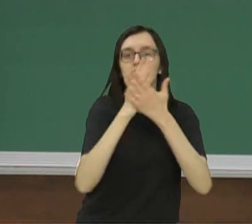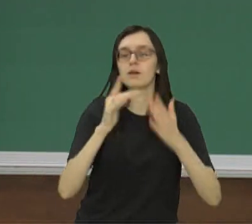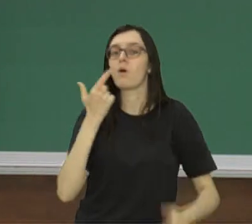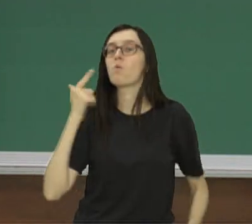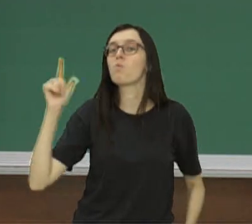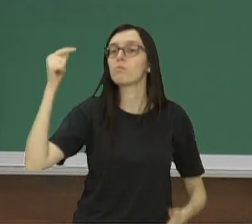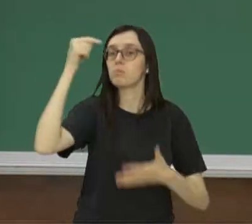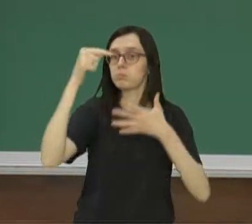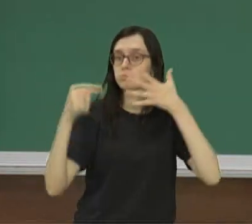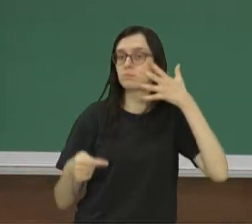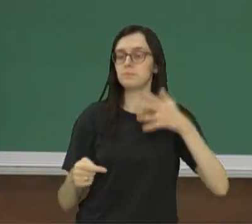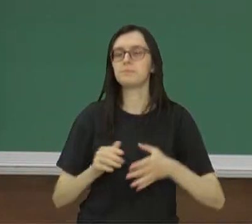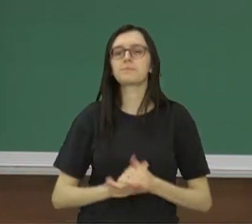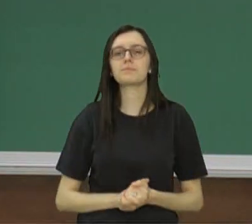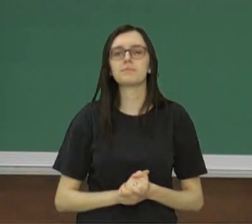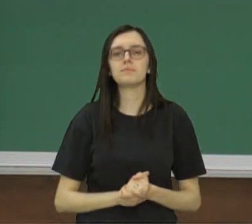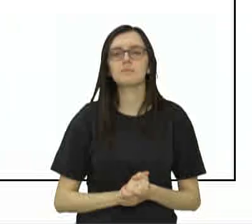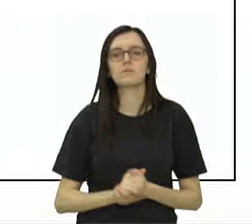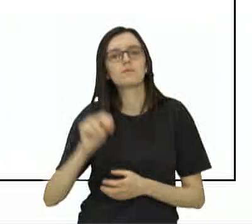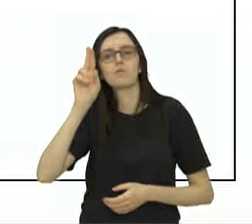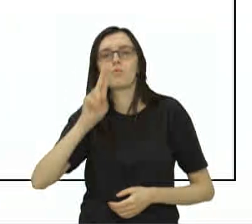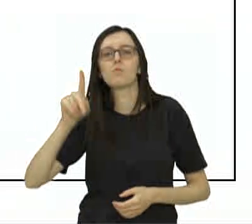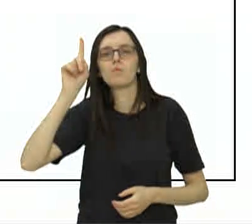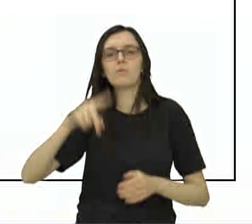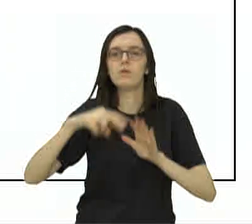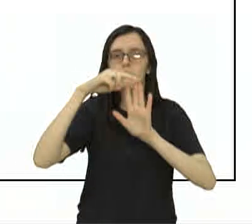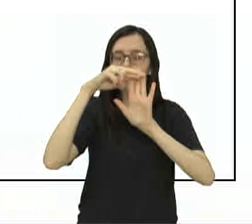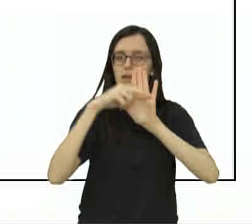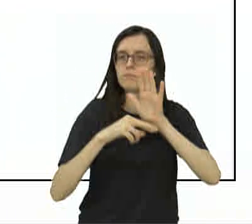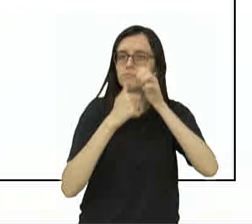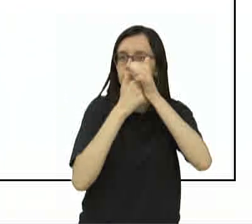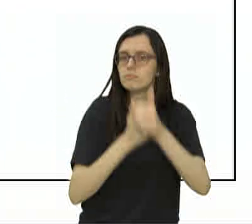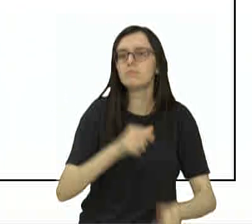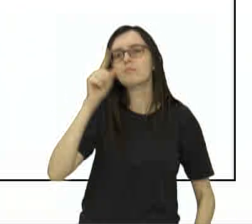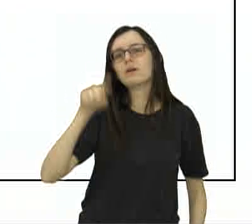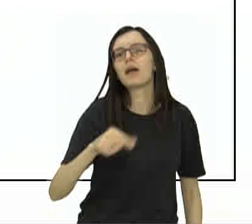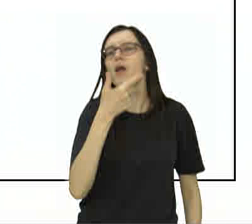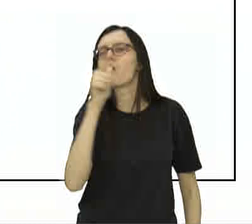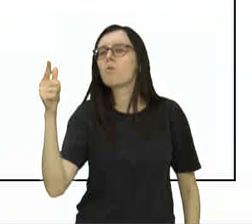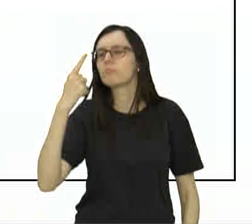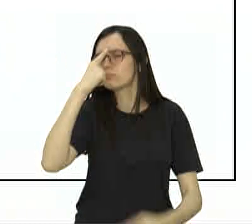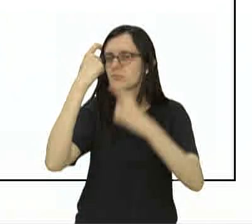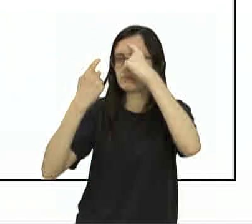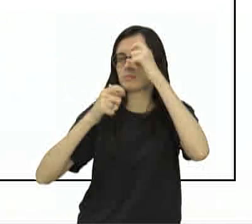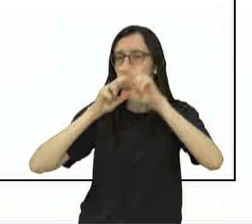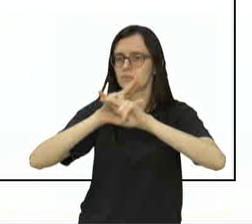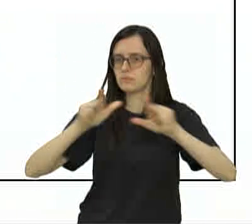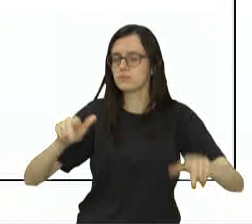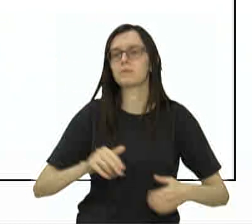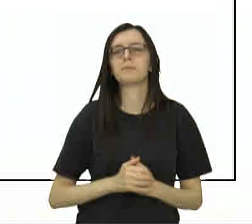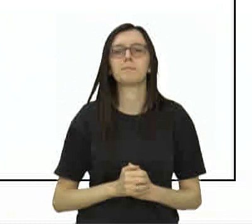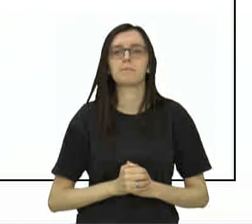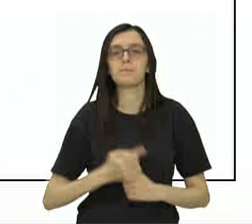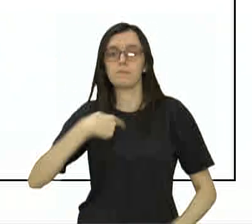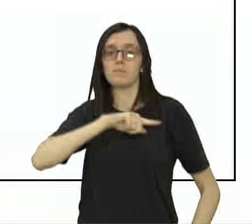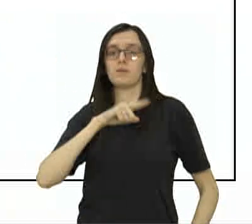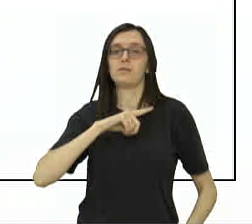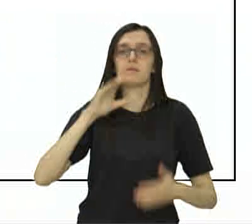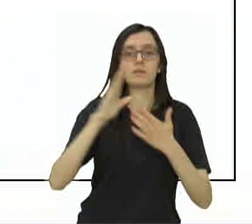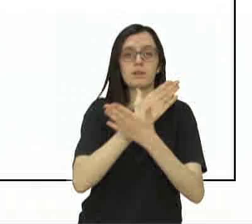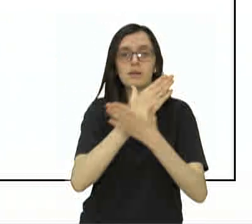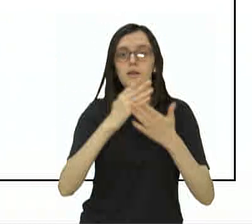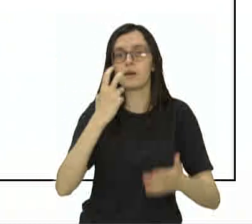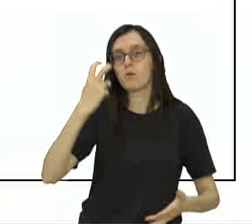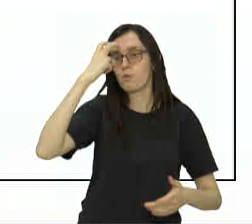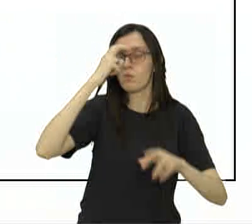outros aspectos, né? Que utiliza critérios segundo outras ideias. Nós temos divisões culturais,